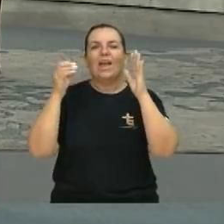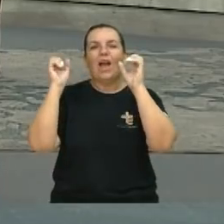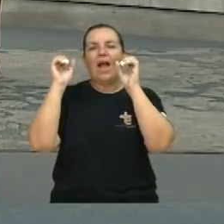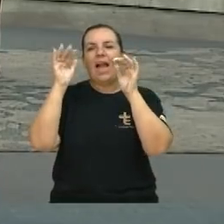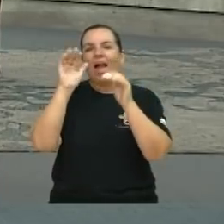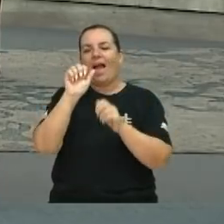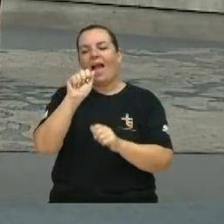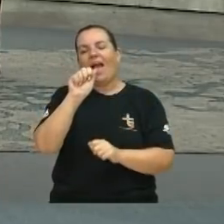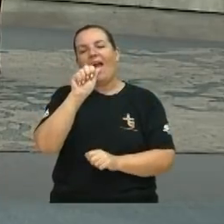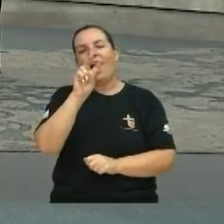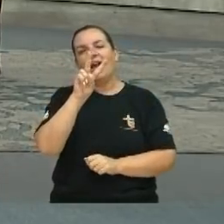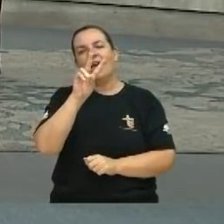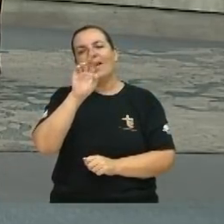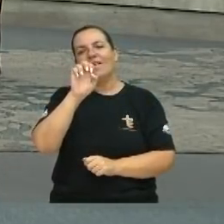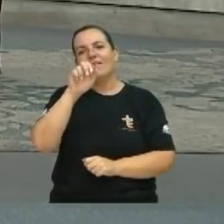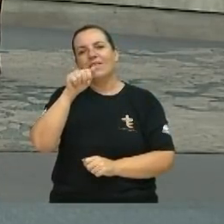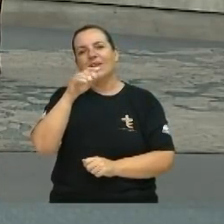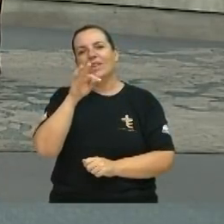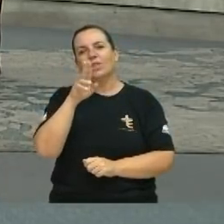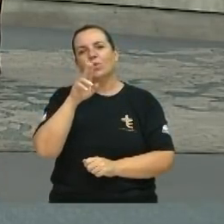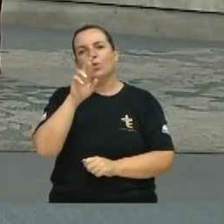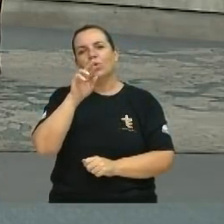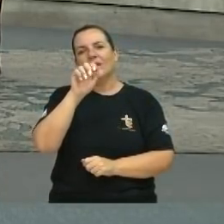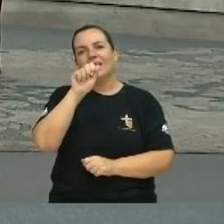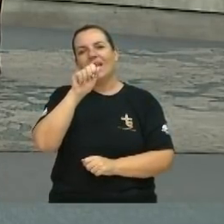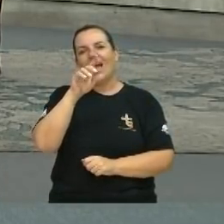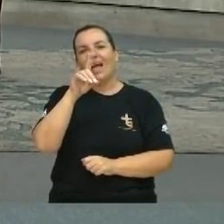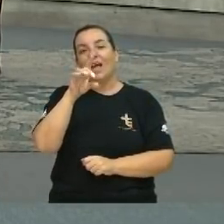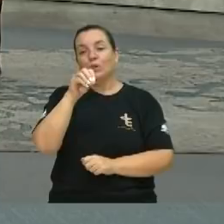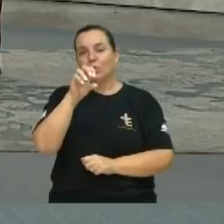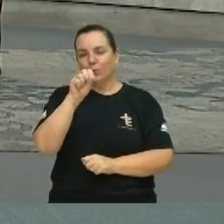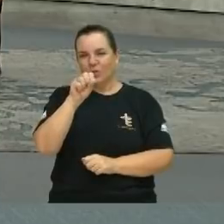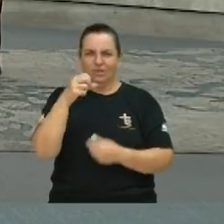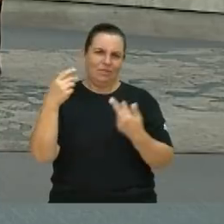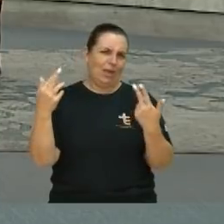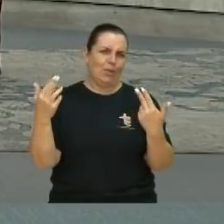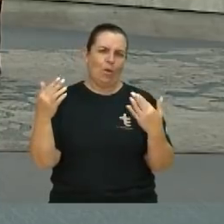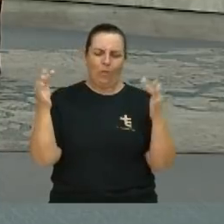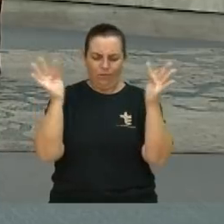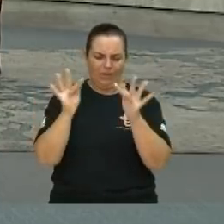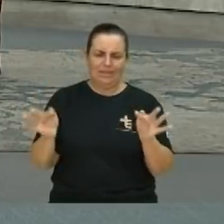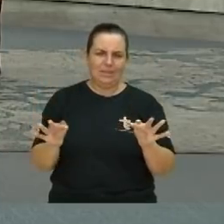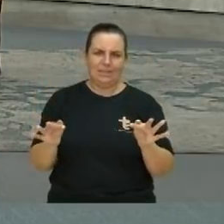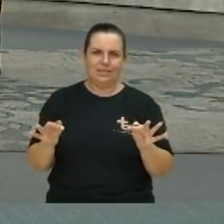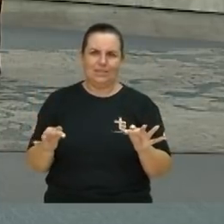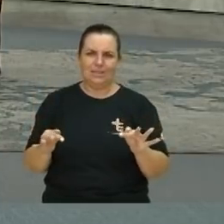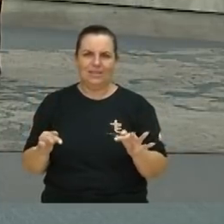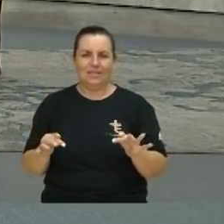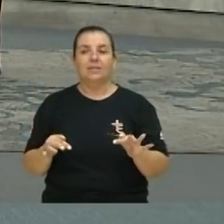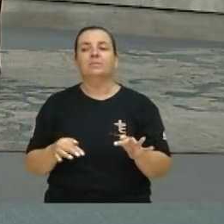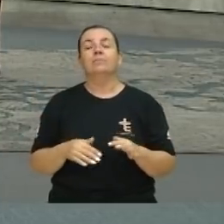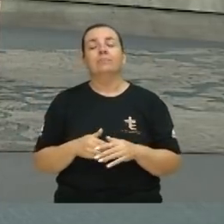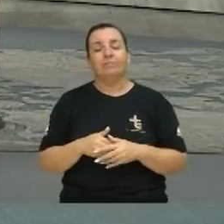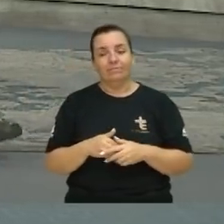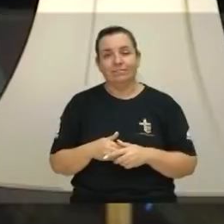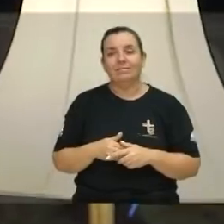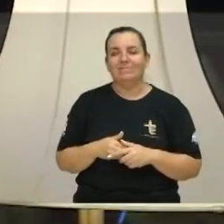observar faz outra vez o wilian se compreender diz isso e o praticar diz bem-aventurados